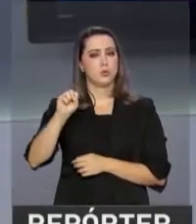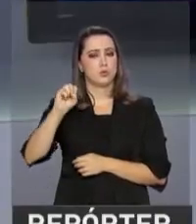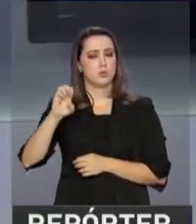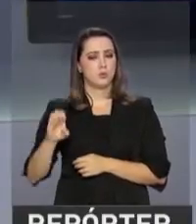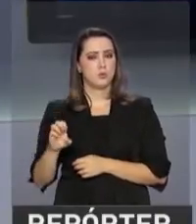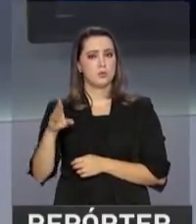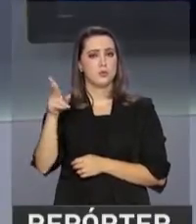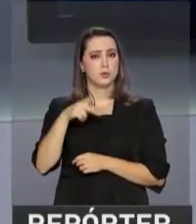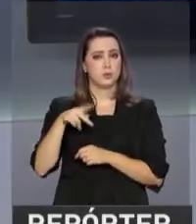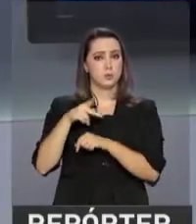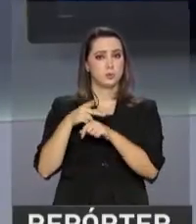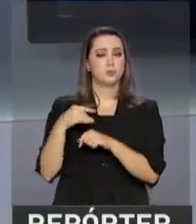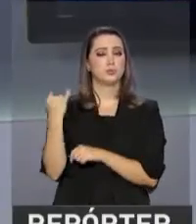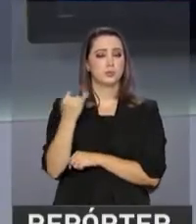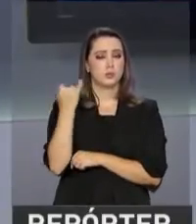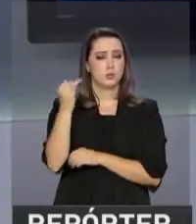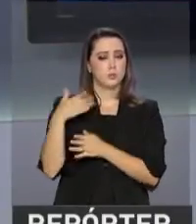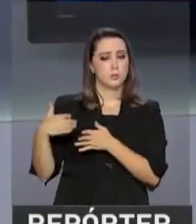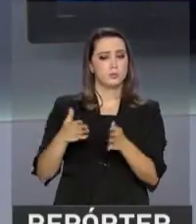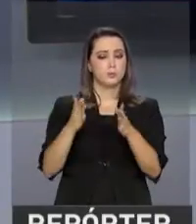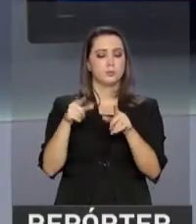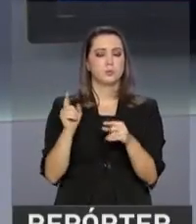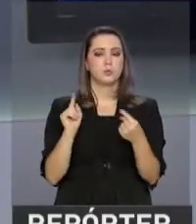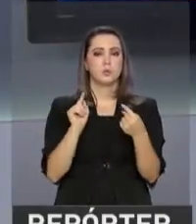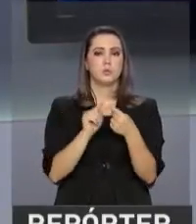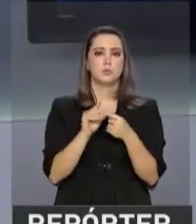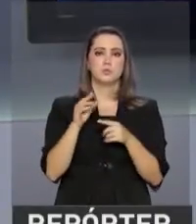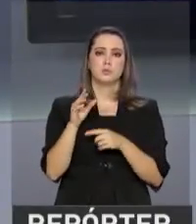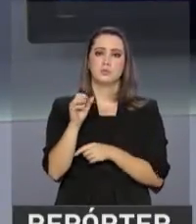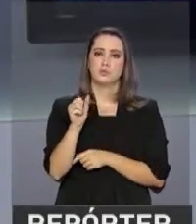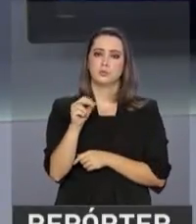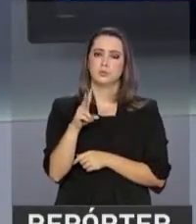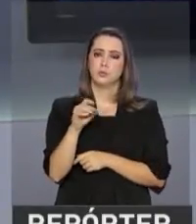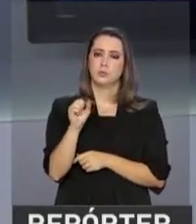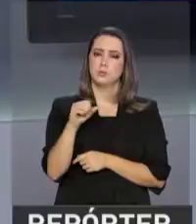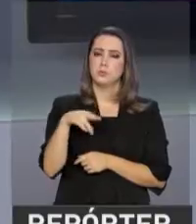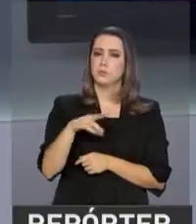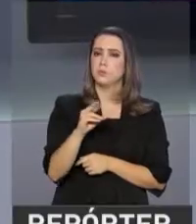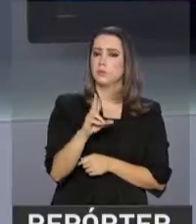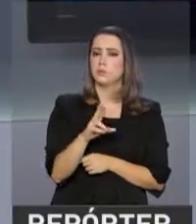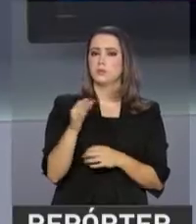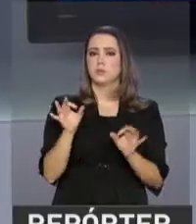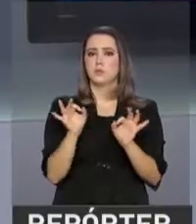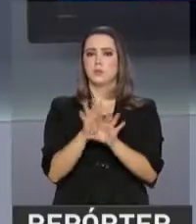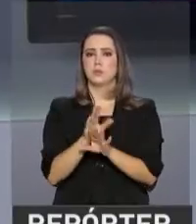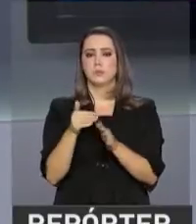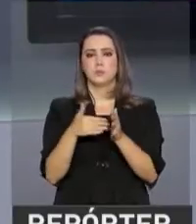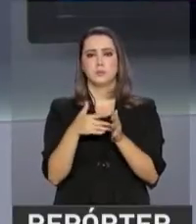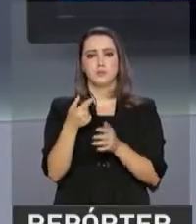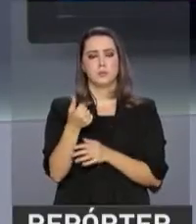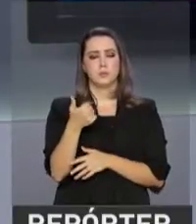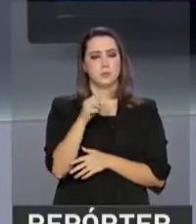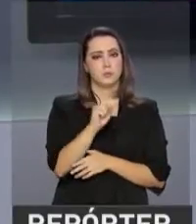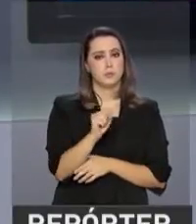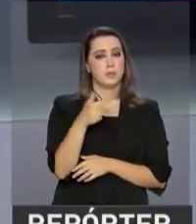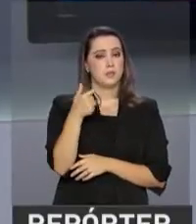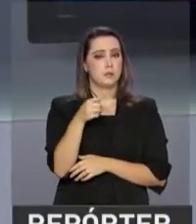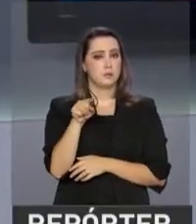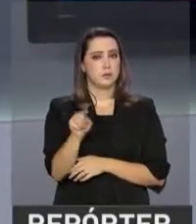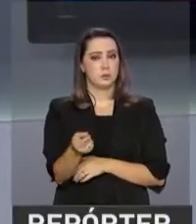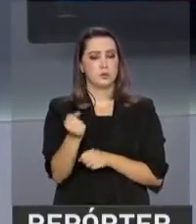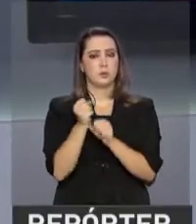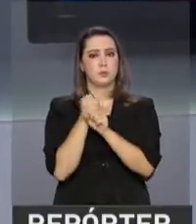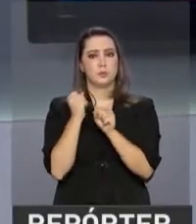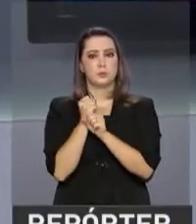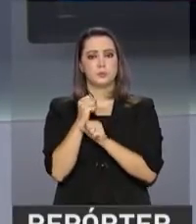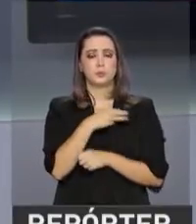país a meta é a meta o programa avançar é concluir até o final de 2018 cerca de sete mil obras o ministro